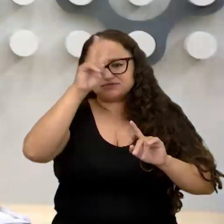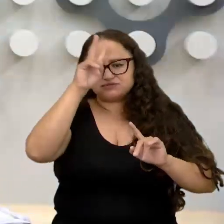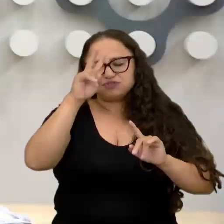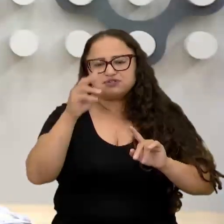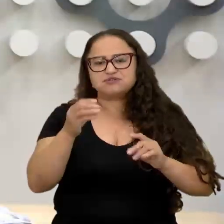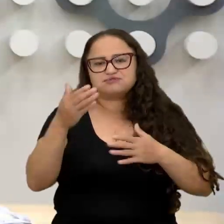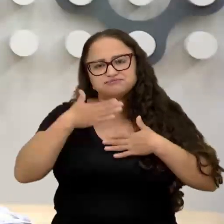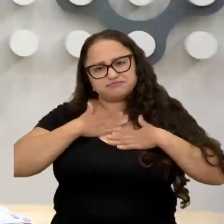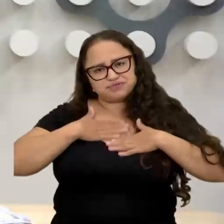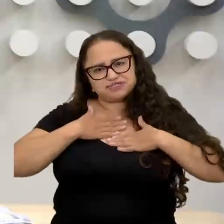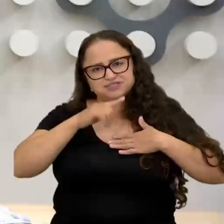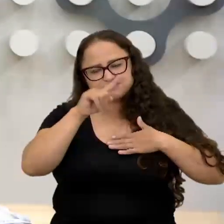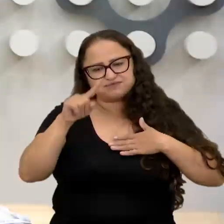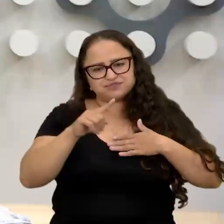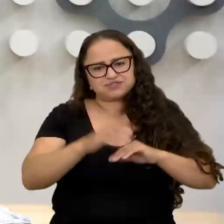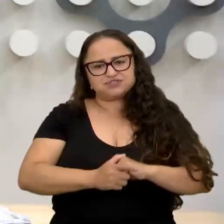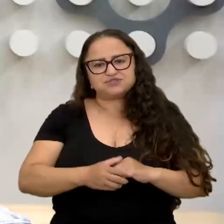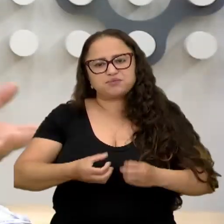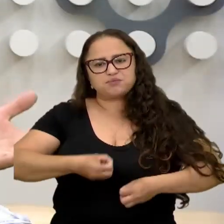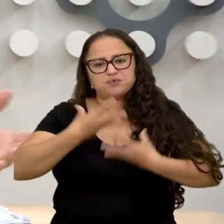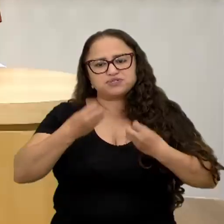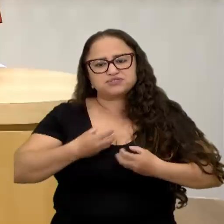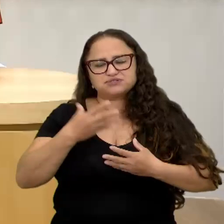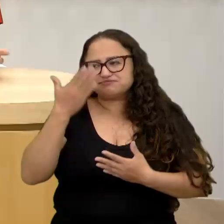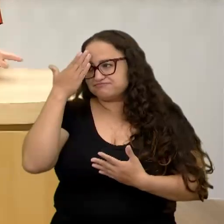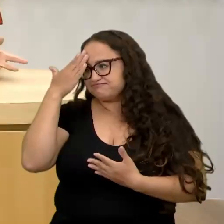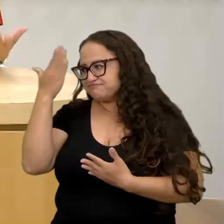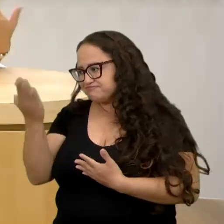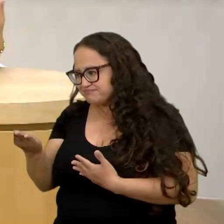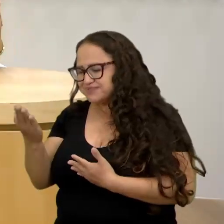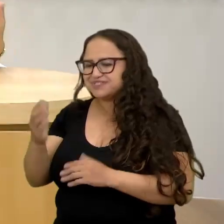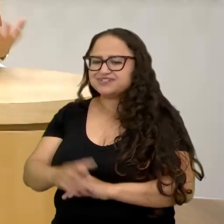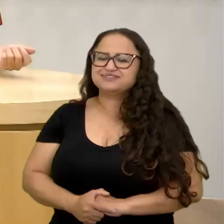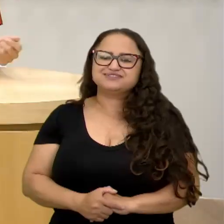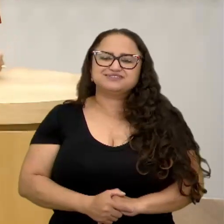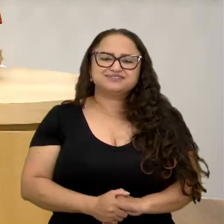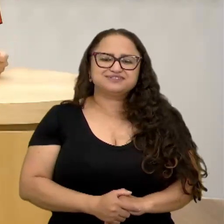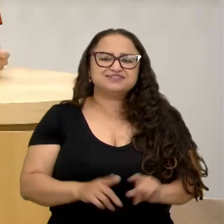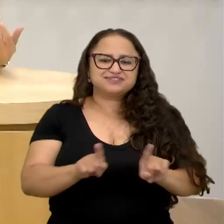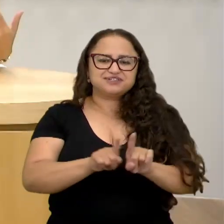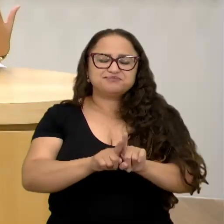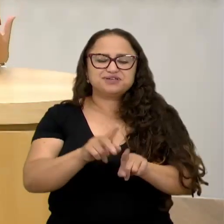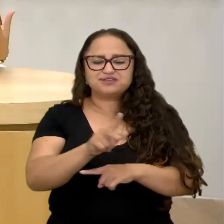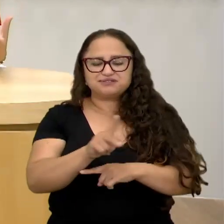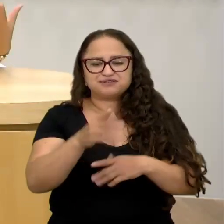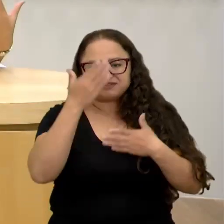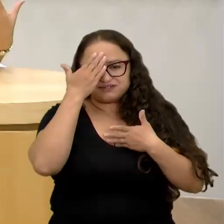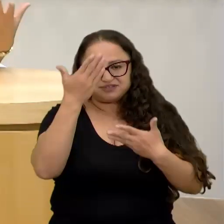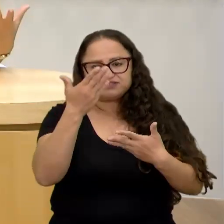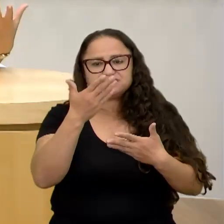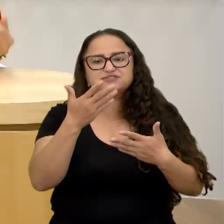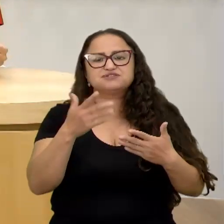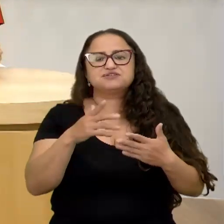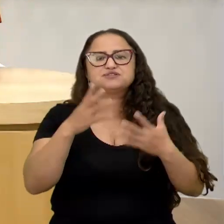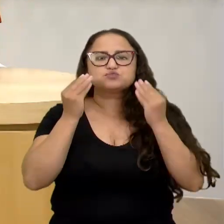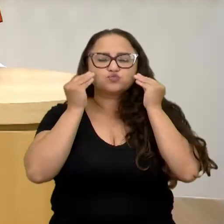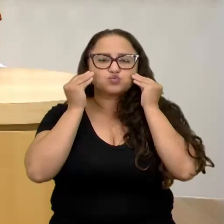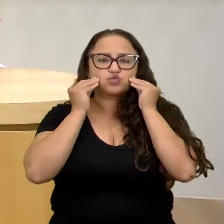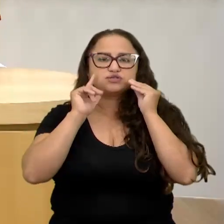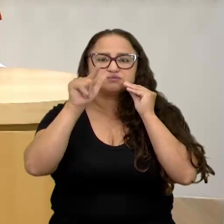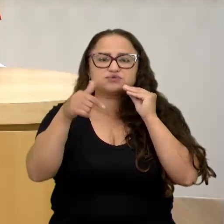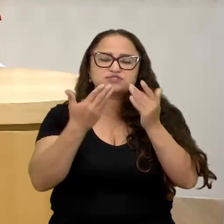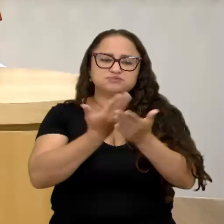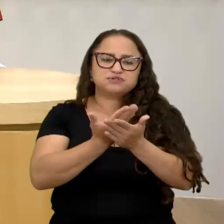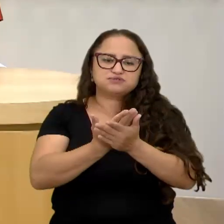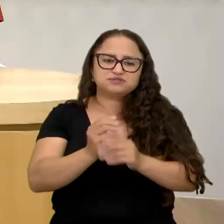Foi um prazer falar com vocês sobre um pouquinho de poesia. Professora Tayana, obrigado. Prazer foi meu. Agradeço aos professores também que participaram e alunos. Beijo grande e até a